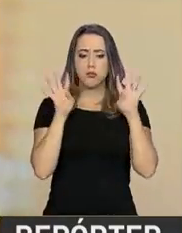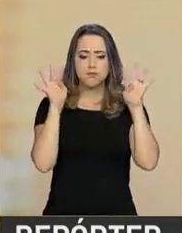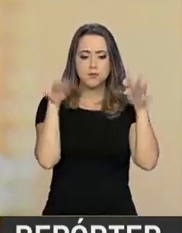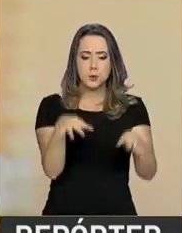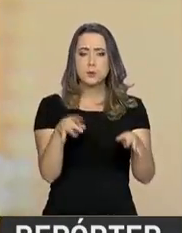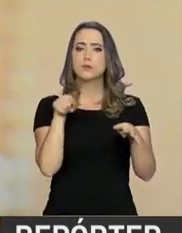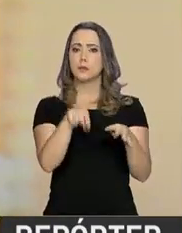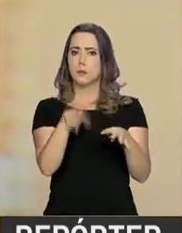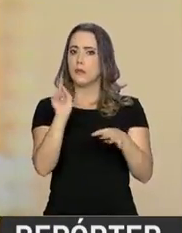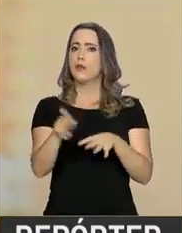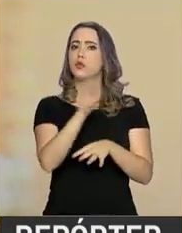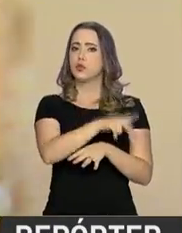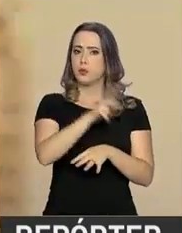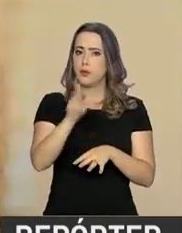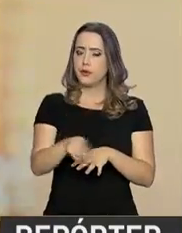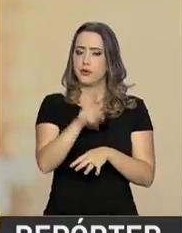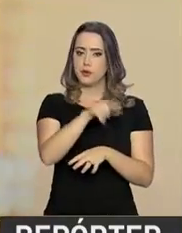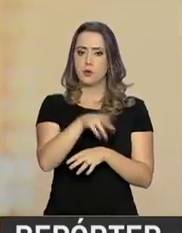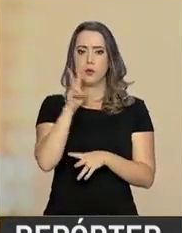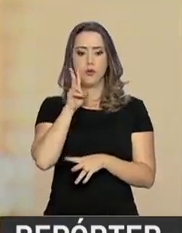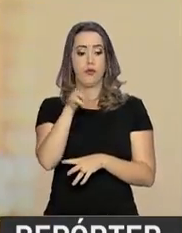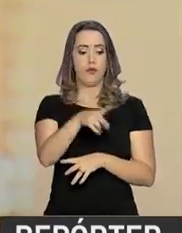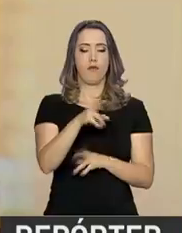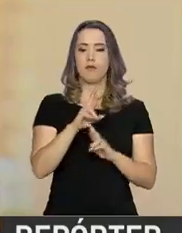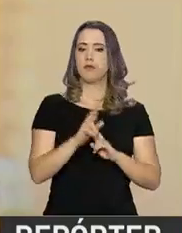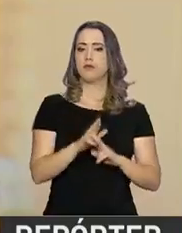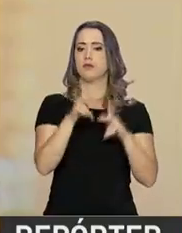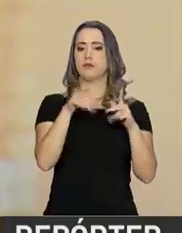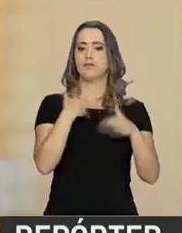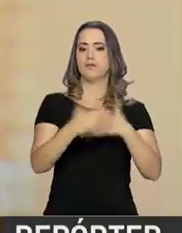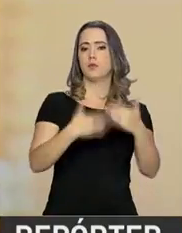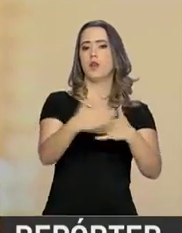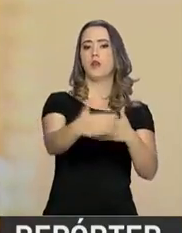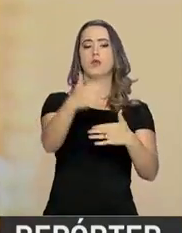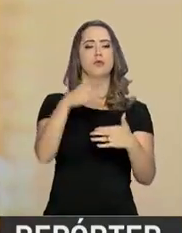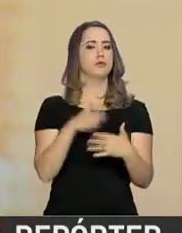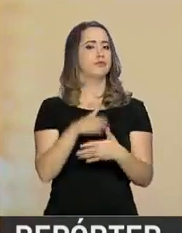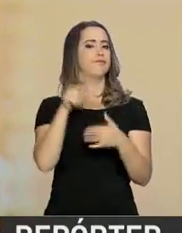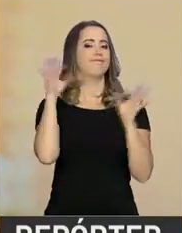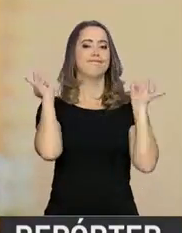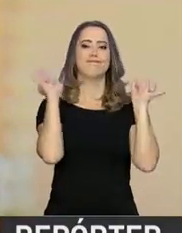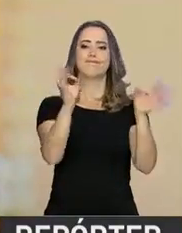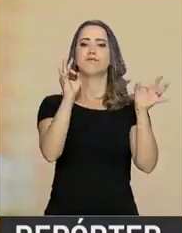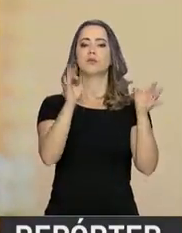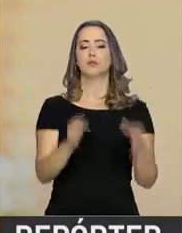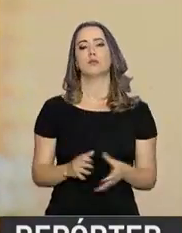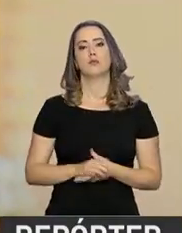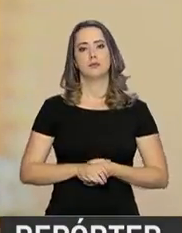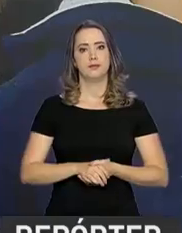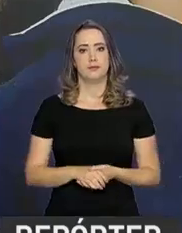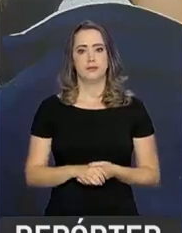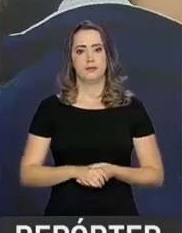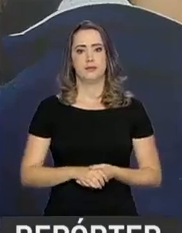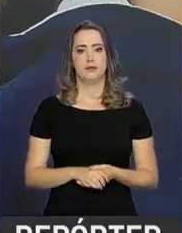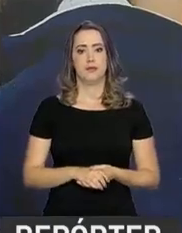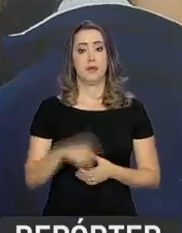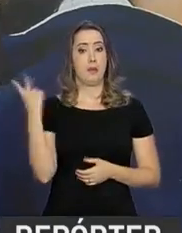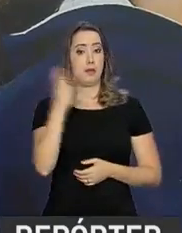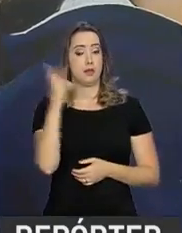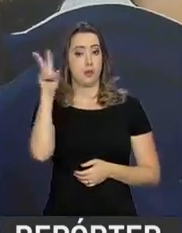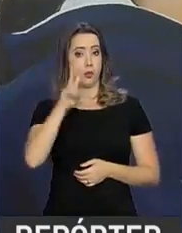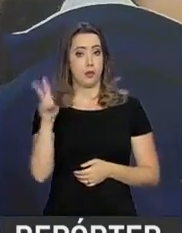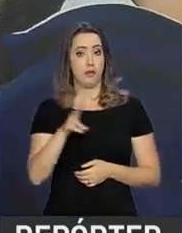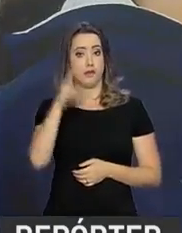mesmo pedagógico observando as suas diferenças desempenha o seu papel maravilhosamente na sociedade pela segunda vez